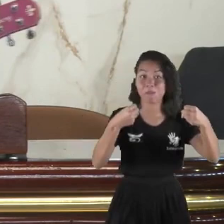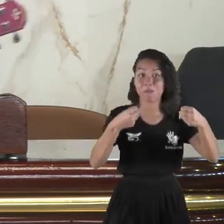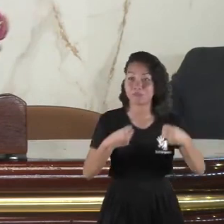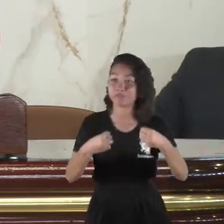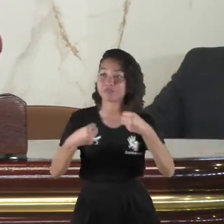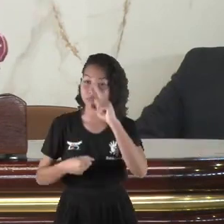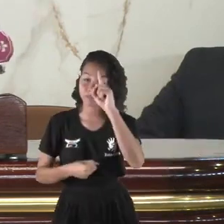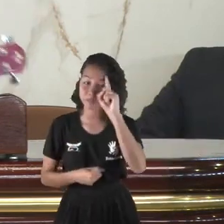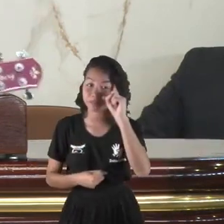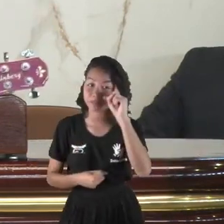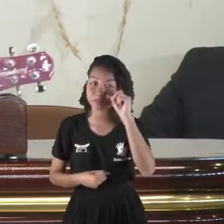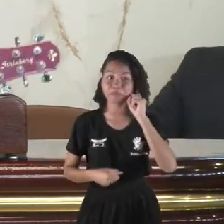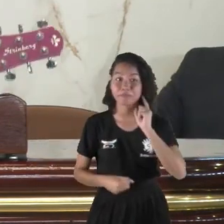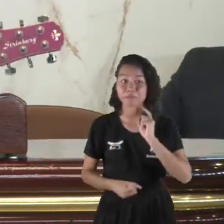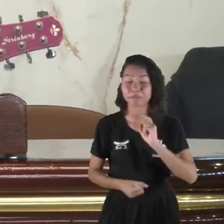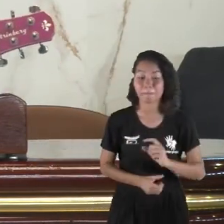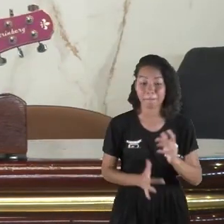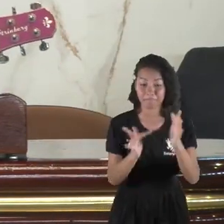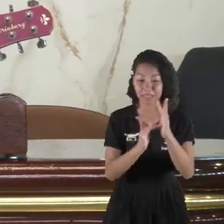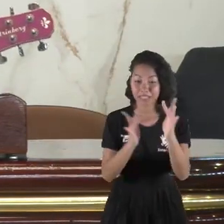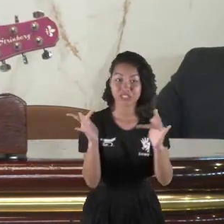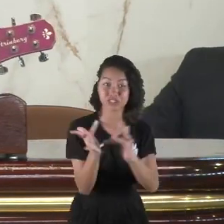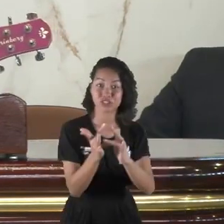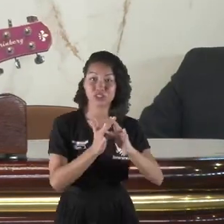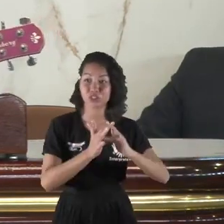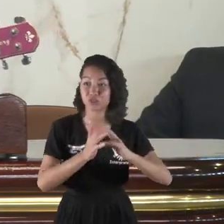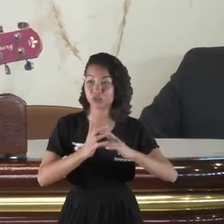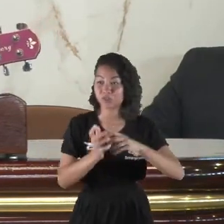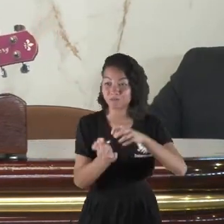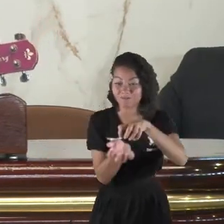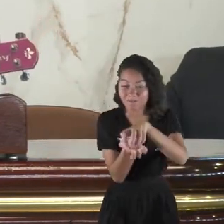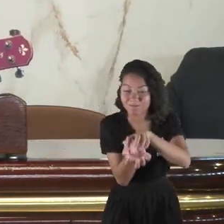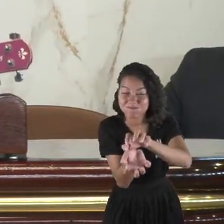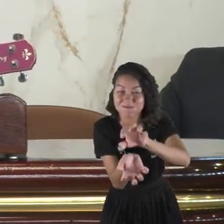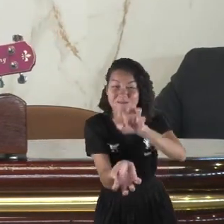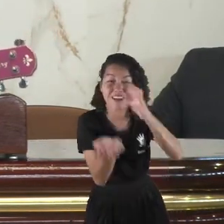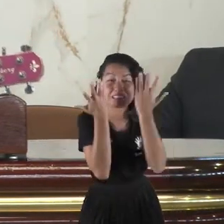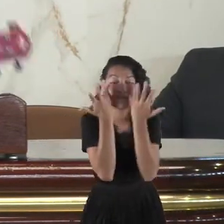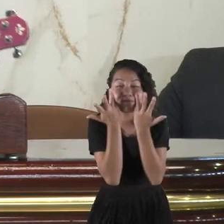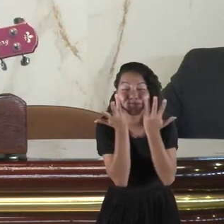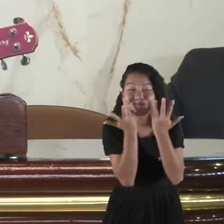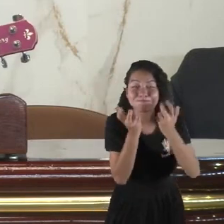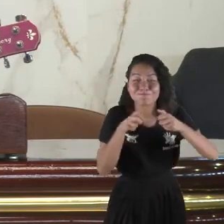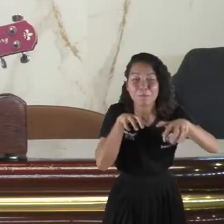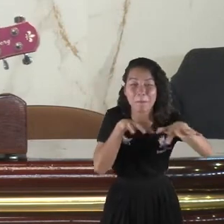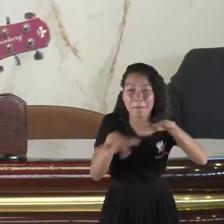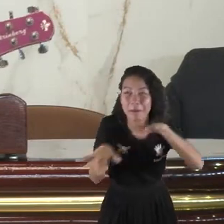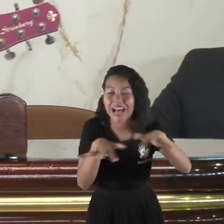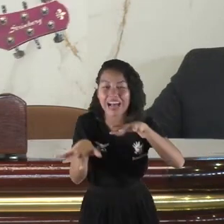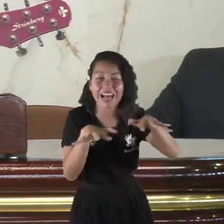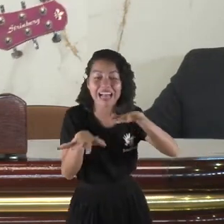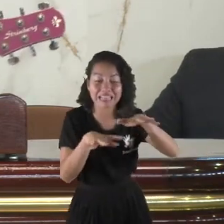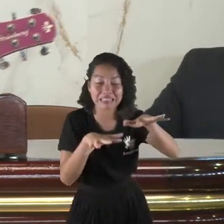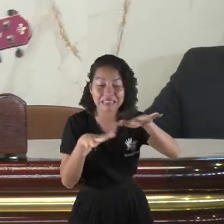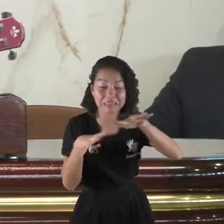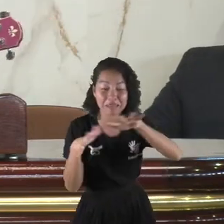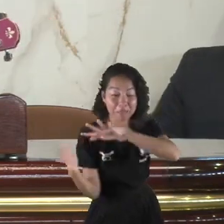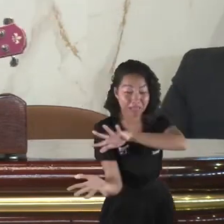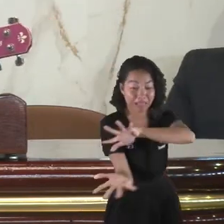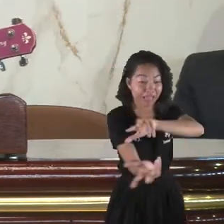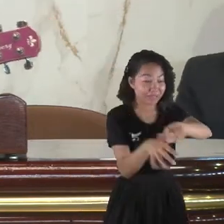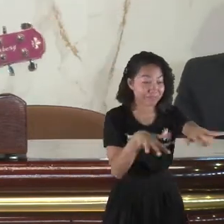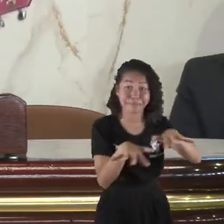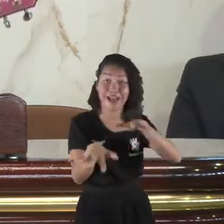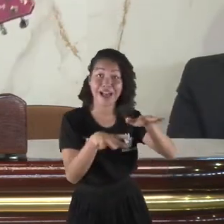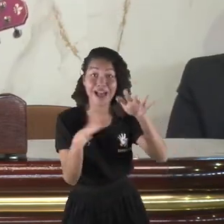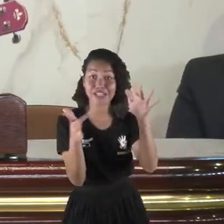Jesus. Que ruja o leão e que a terra estremeça